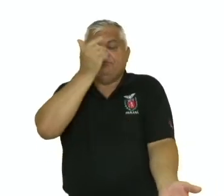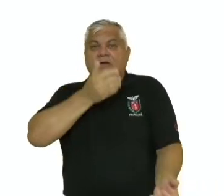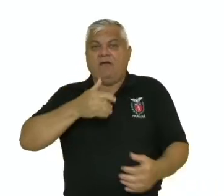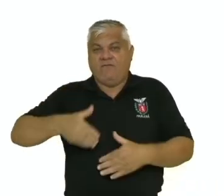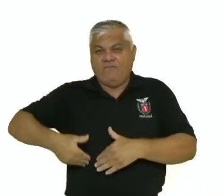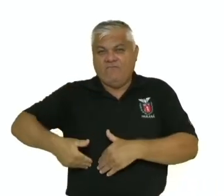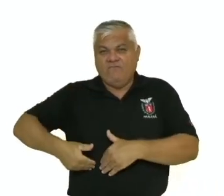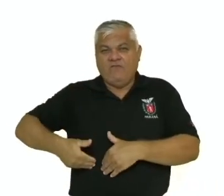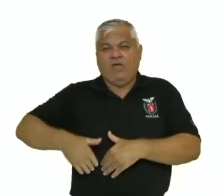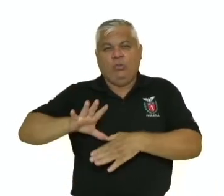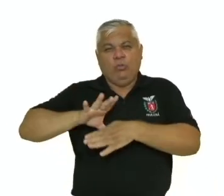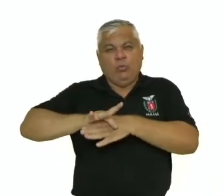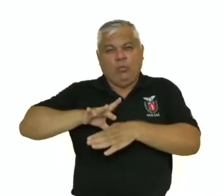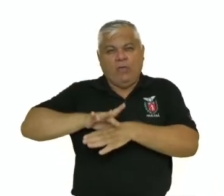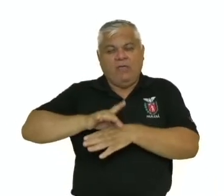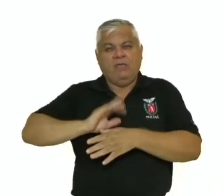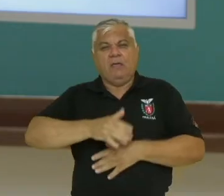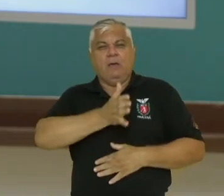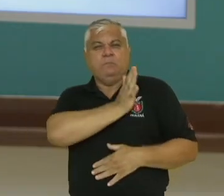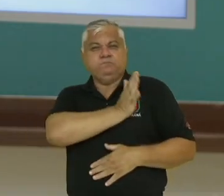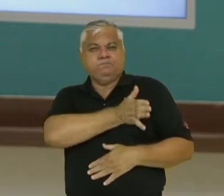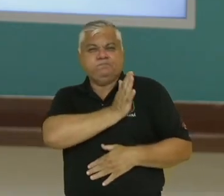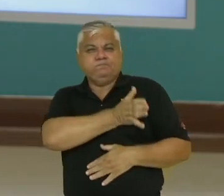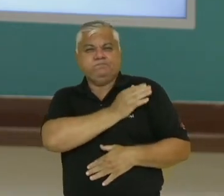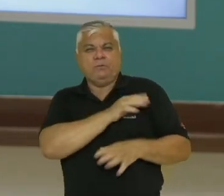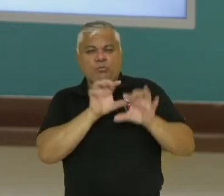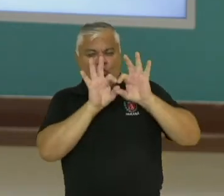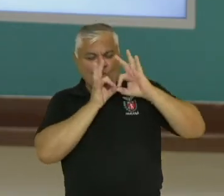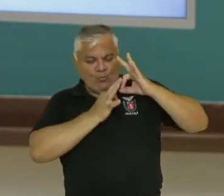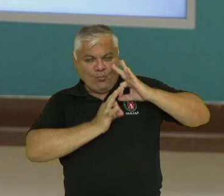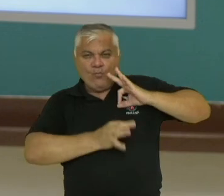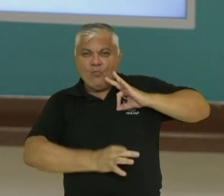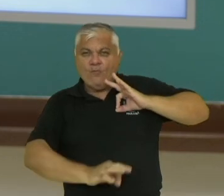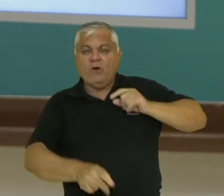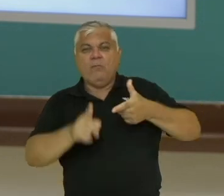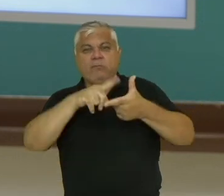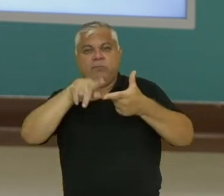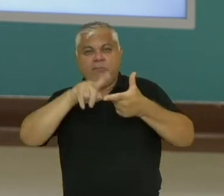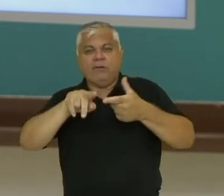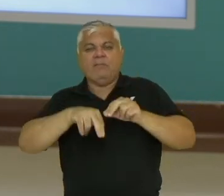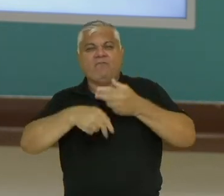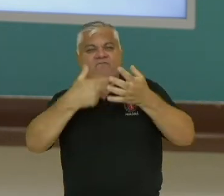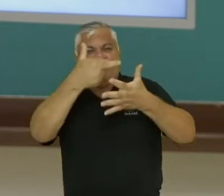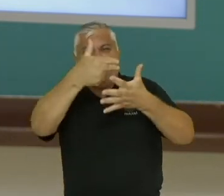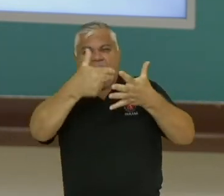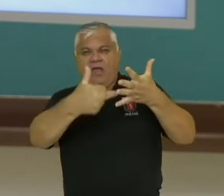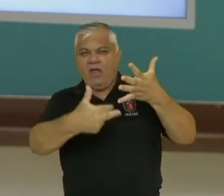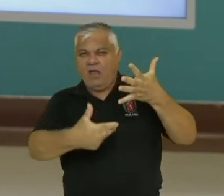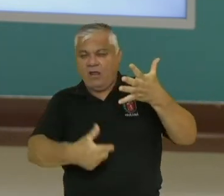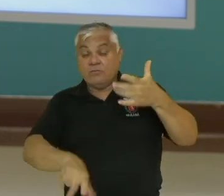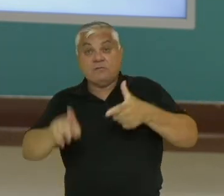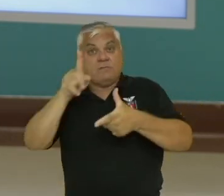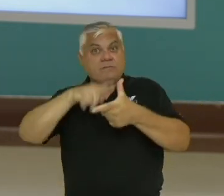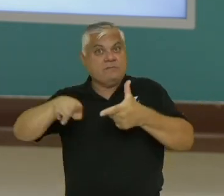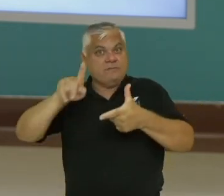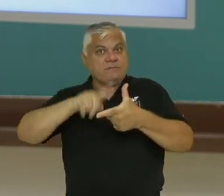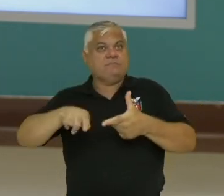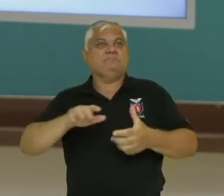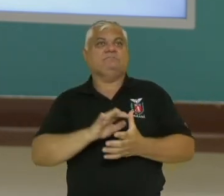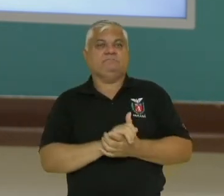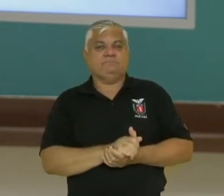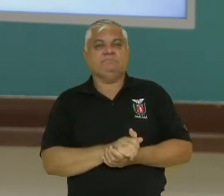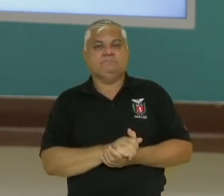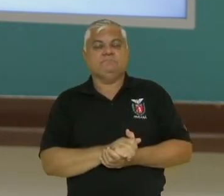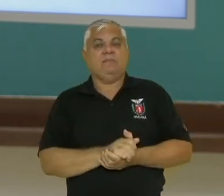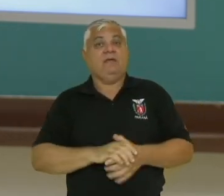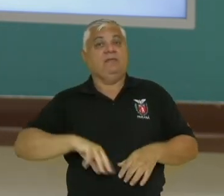fígado, problemas cardiovasculares, então associados ao coração e entre outras situações que podem ser postas.